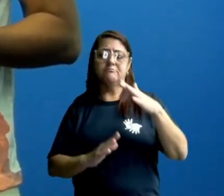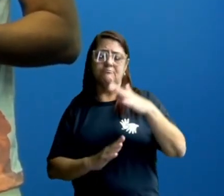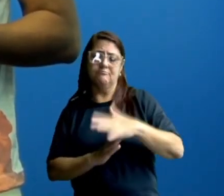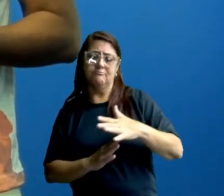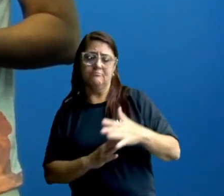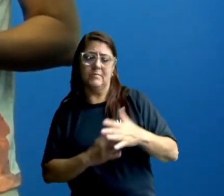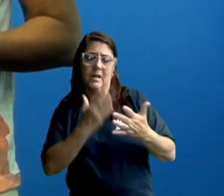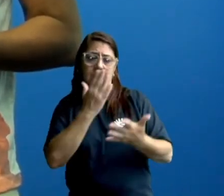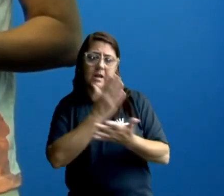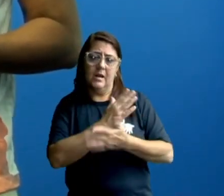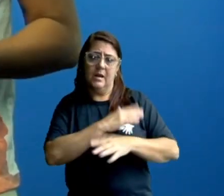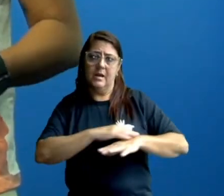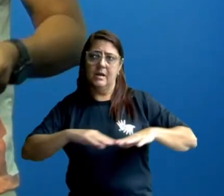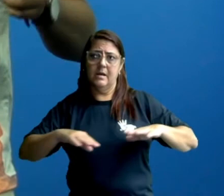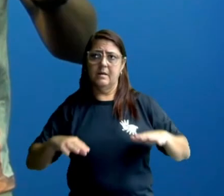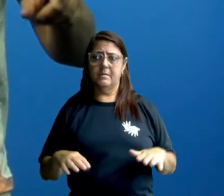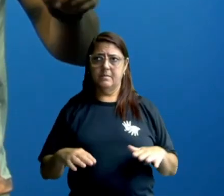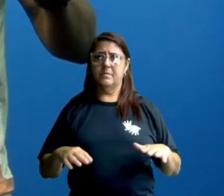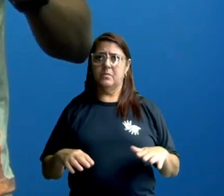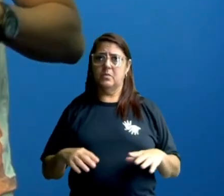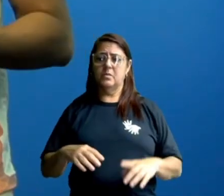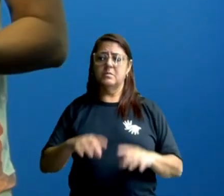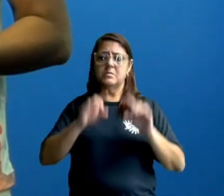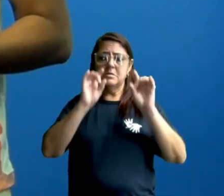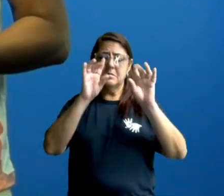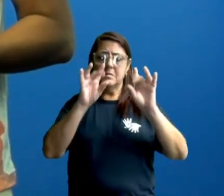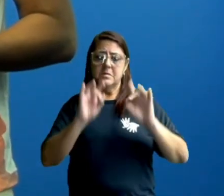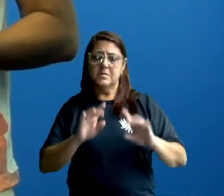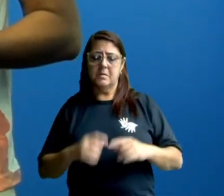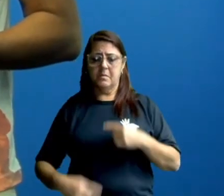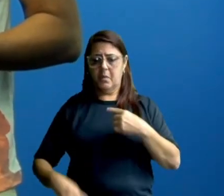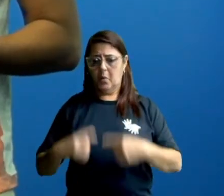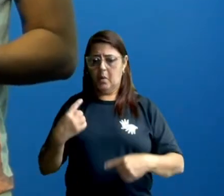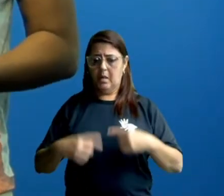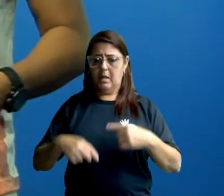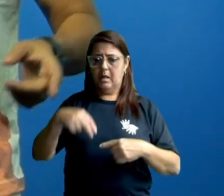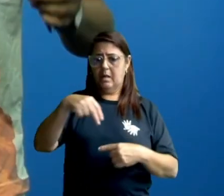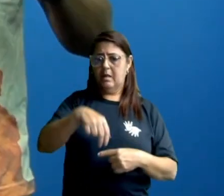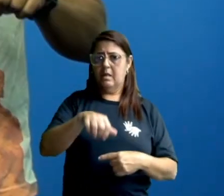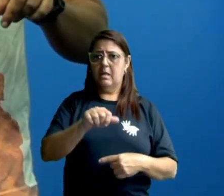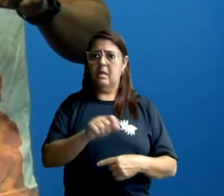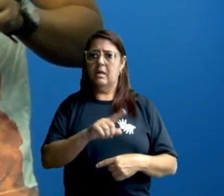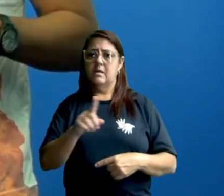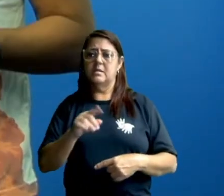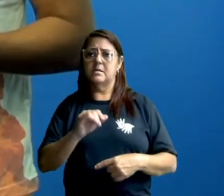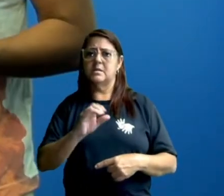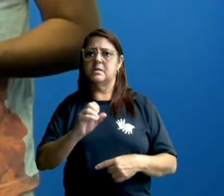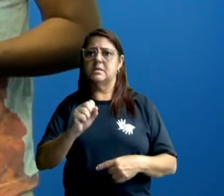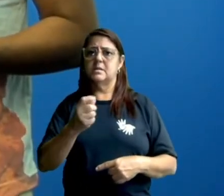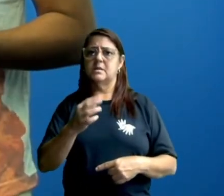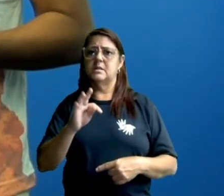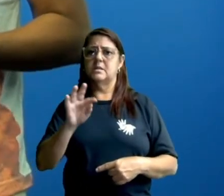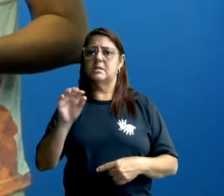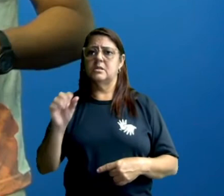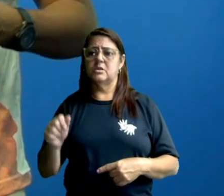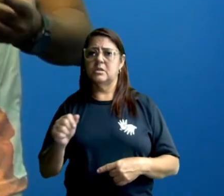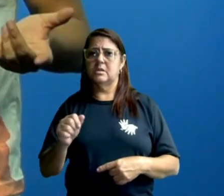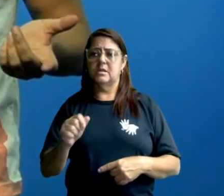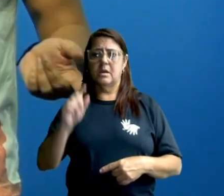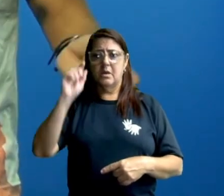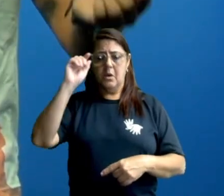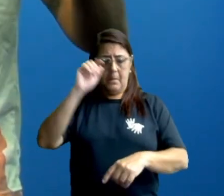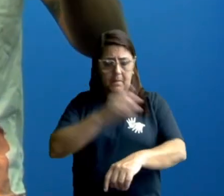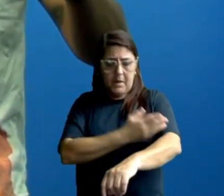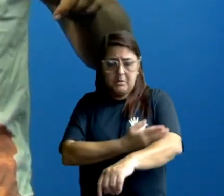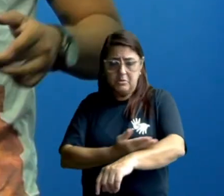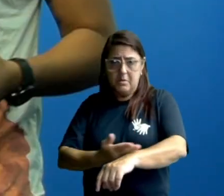esse grande número de mortos, né? Especialmente a política nazista alemã, que considerava a raça branca